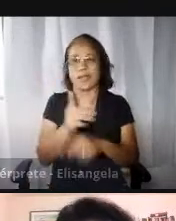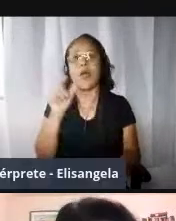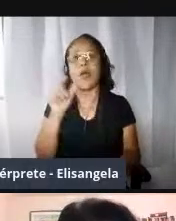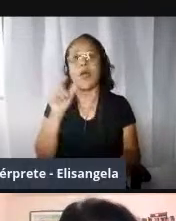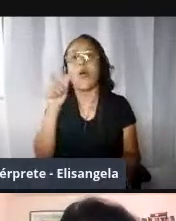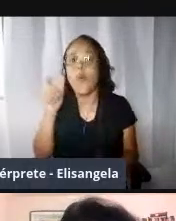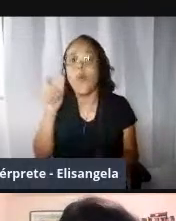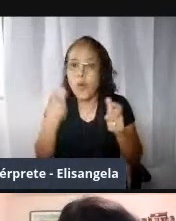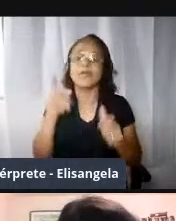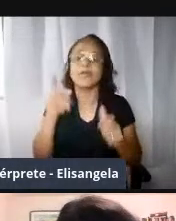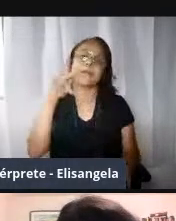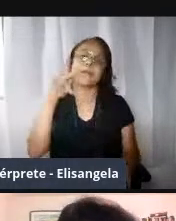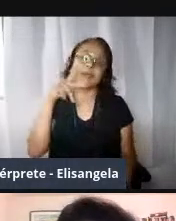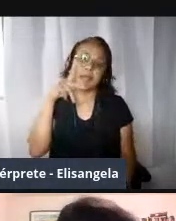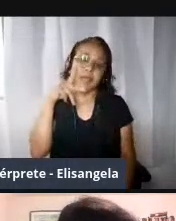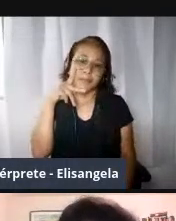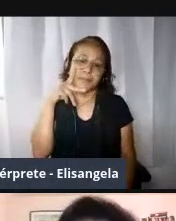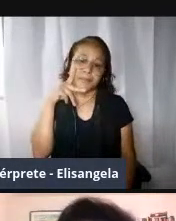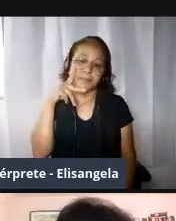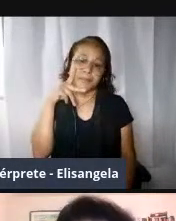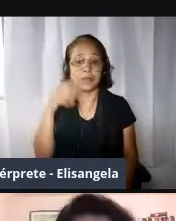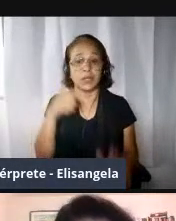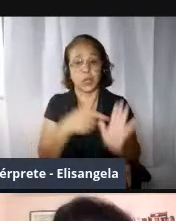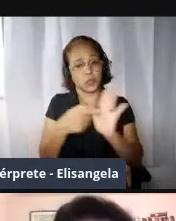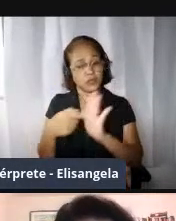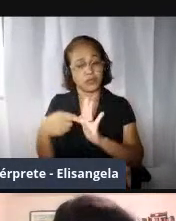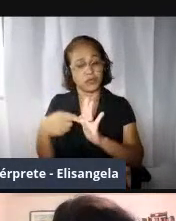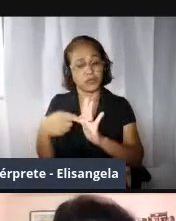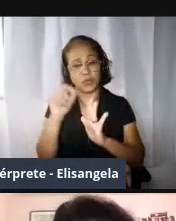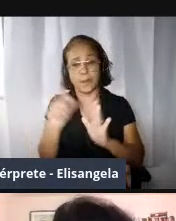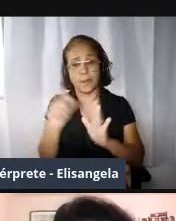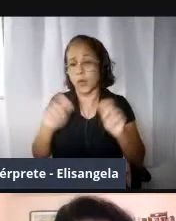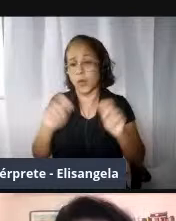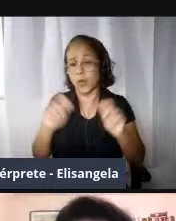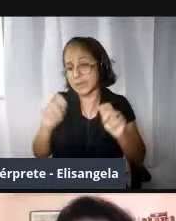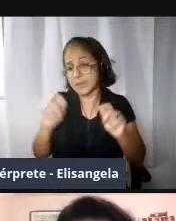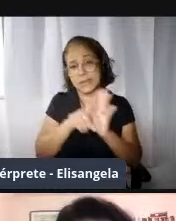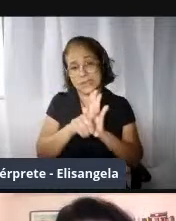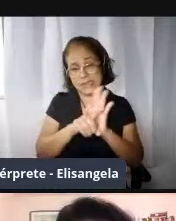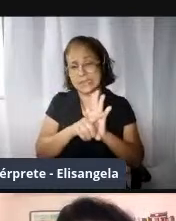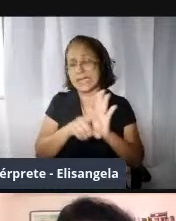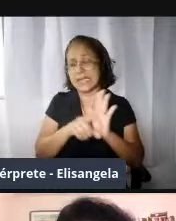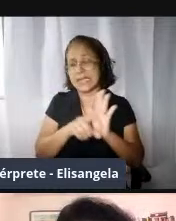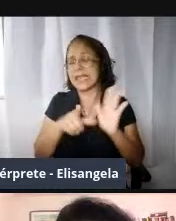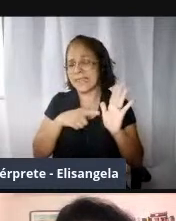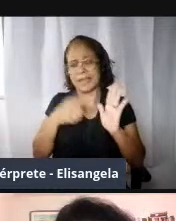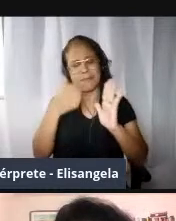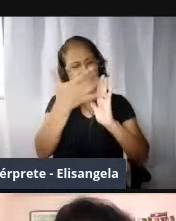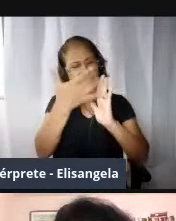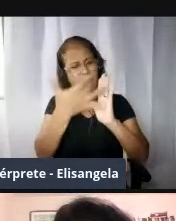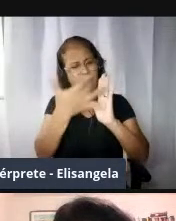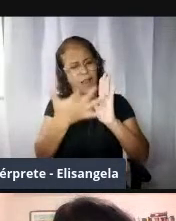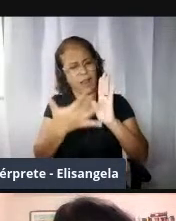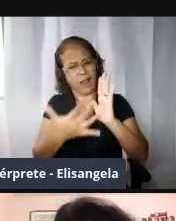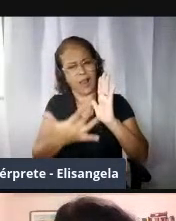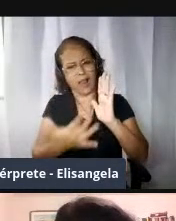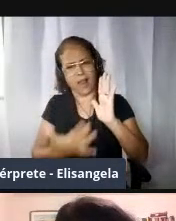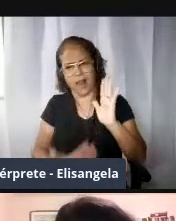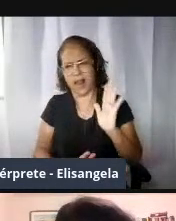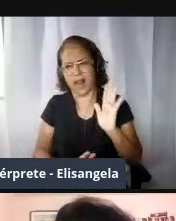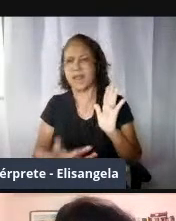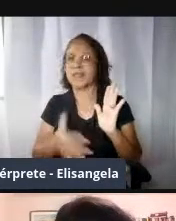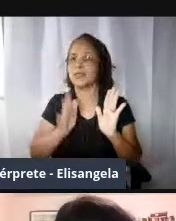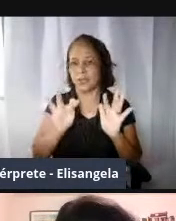possibilidades de pesquisa, que são imensas, são inúmeras. O Vicente Gomes Jardim, pode passar, por favor, só para terminar, que é o último texto que